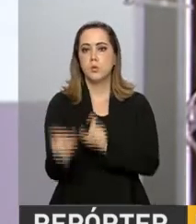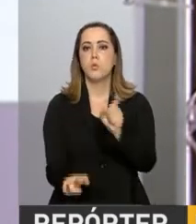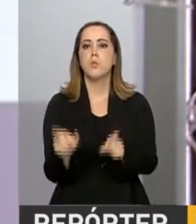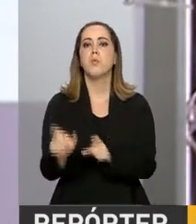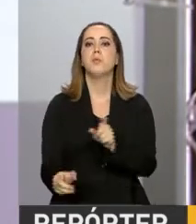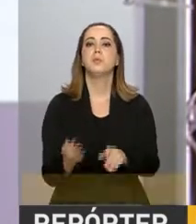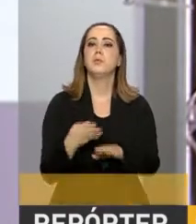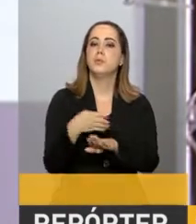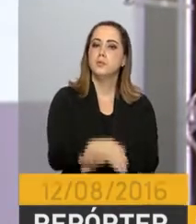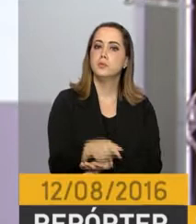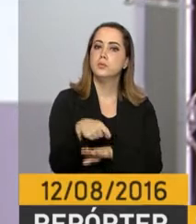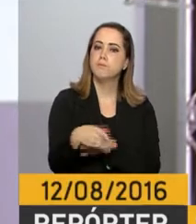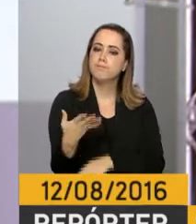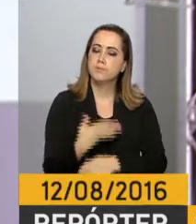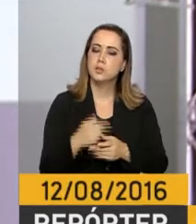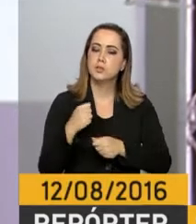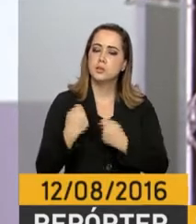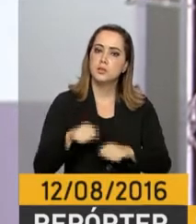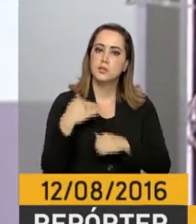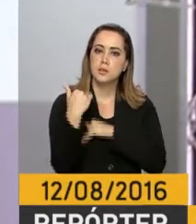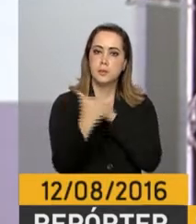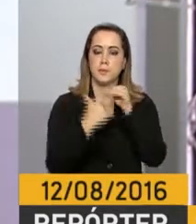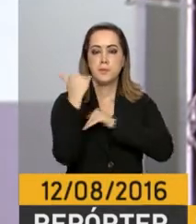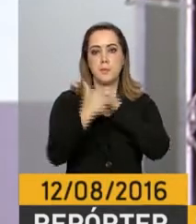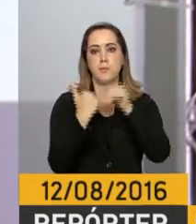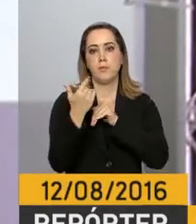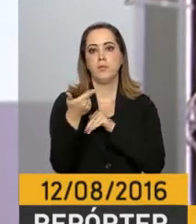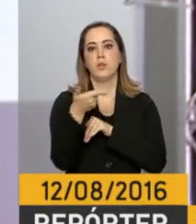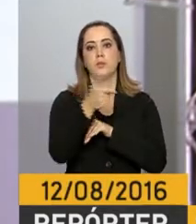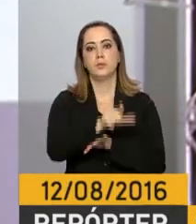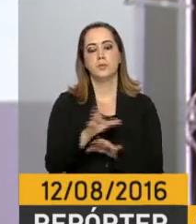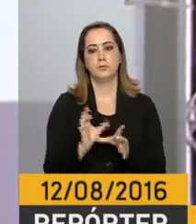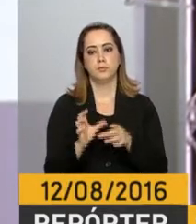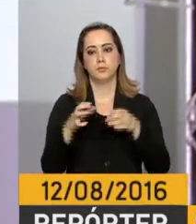muito que avançar aí. Em outra área,